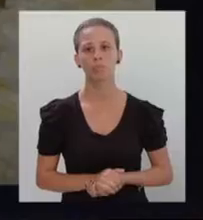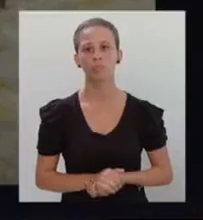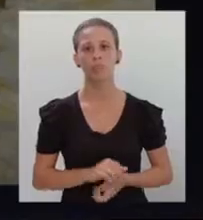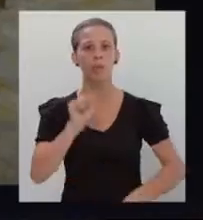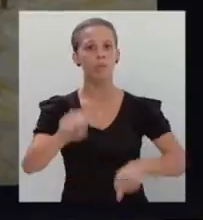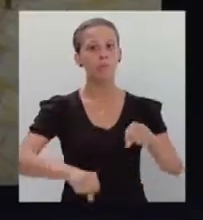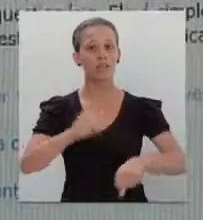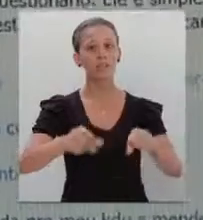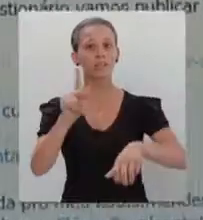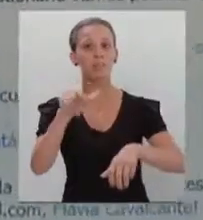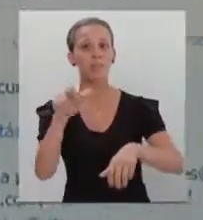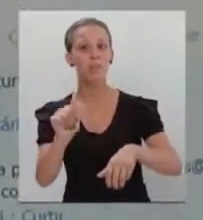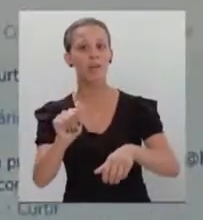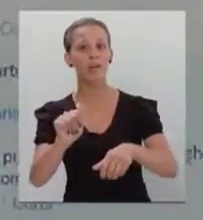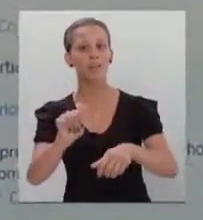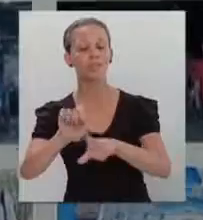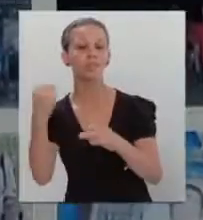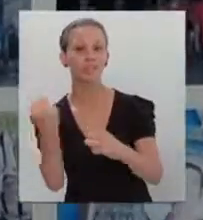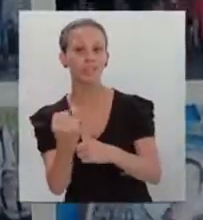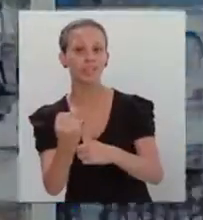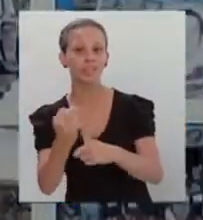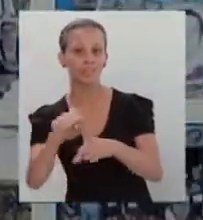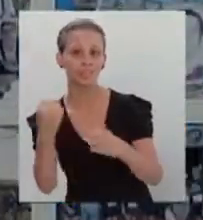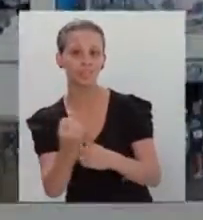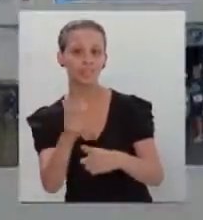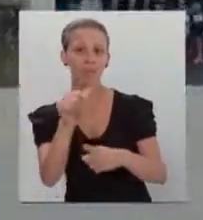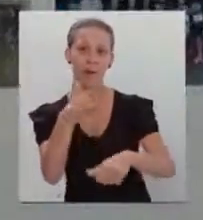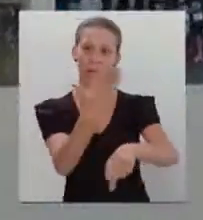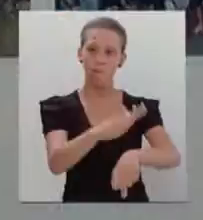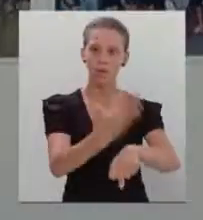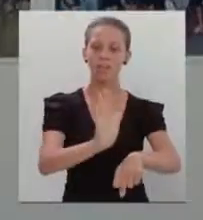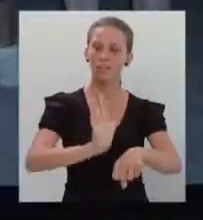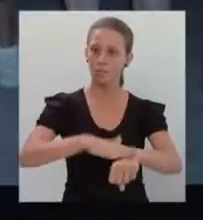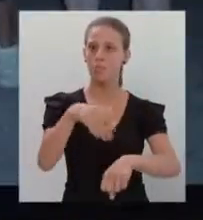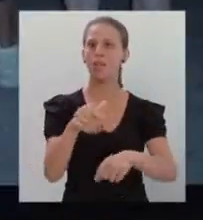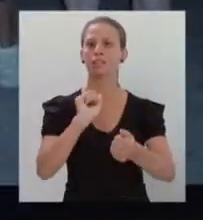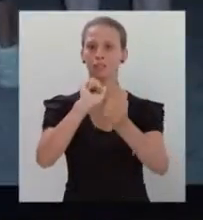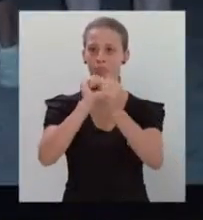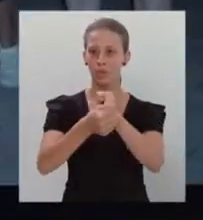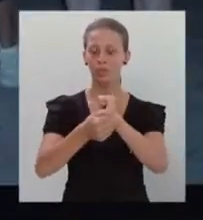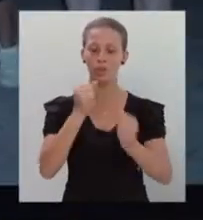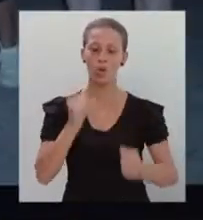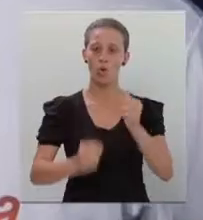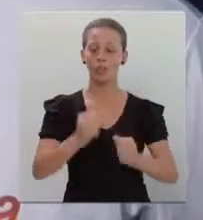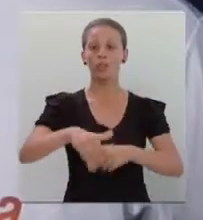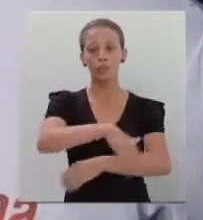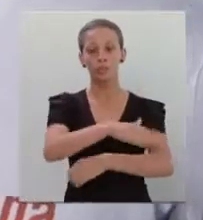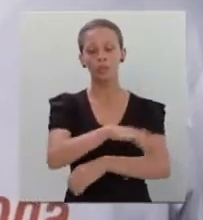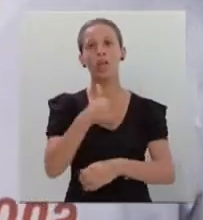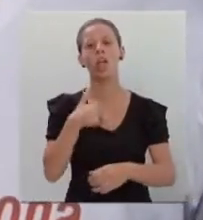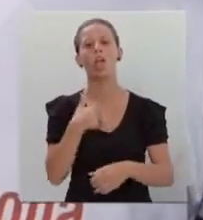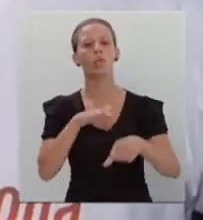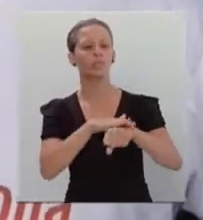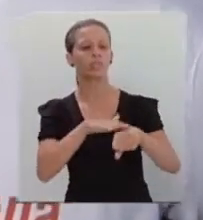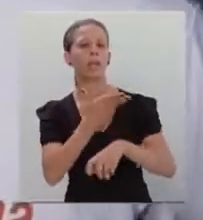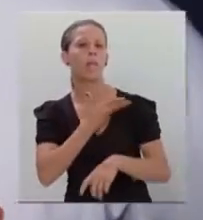Das pedaladas para a rede social e da rede social para a prática de mais um esporte, a corrida de rua. Eu conversando com